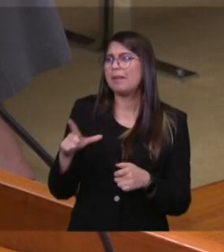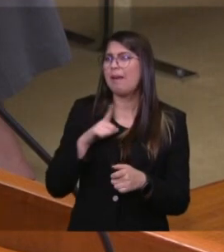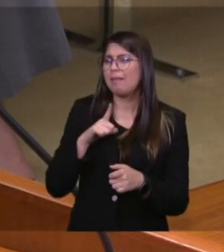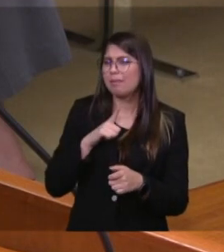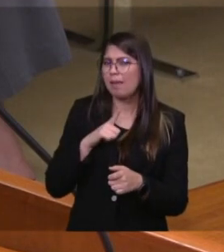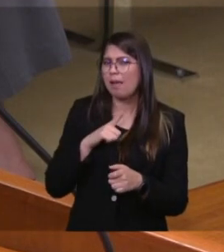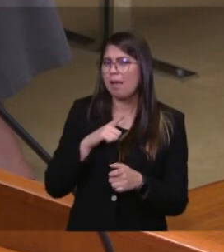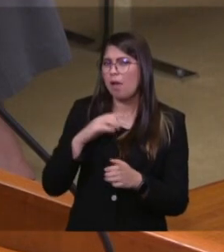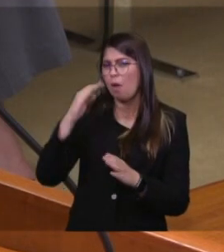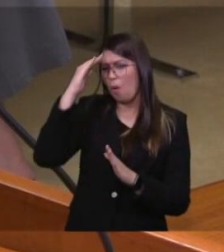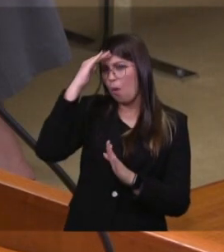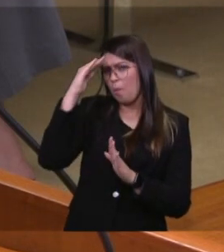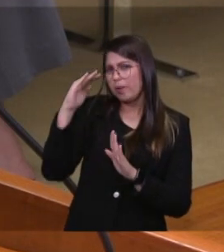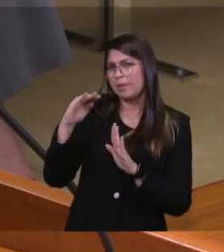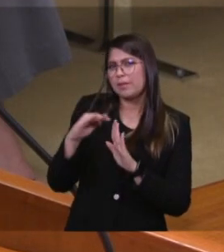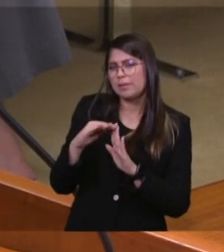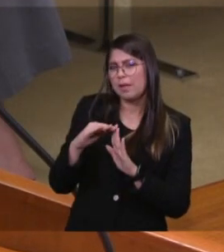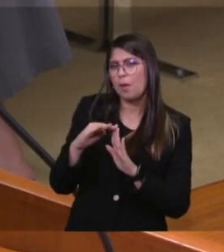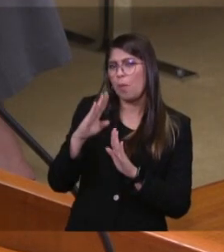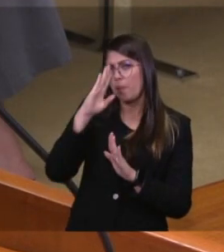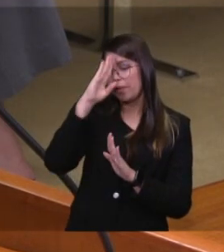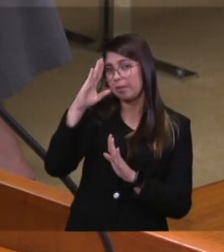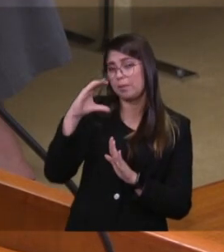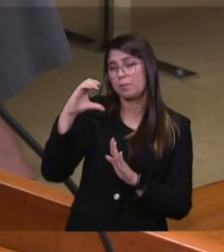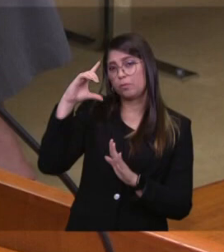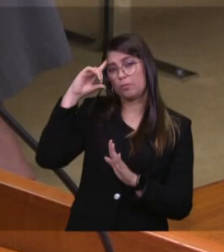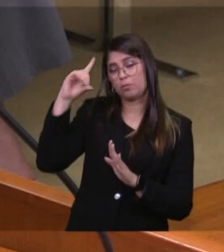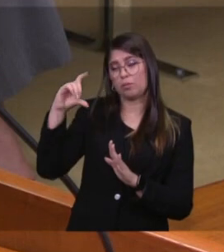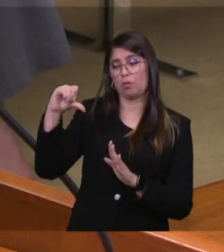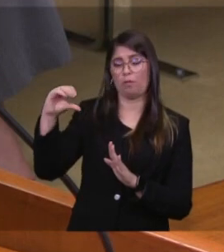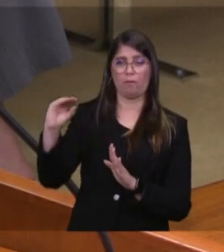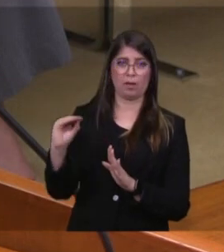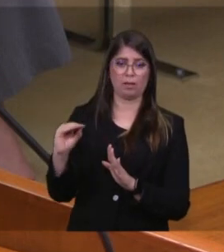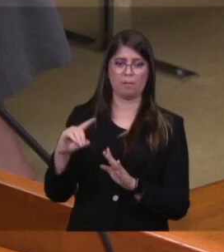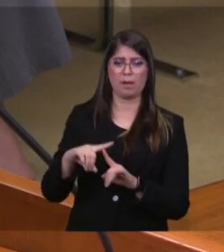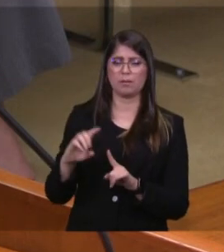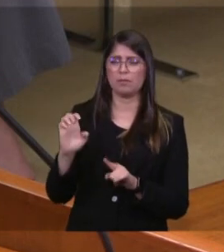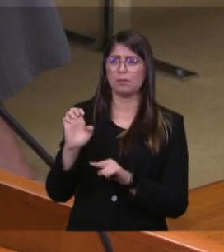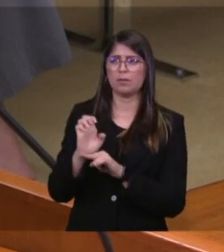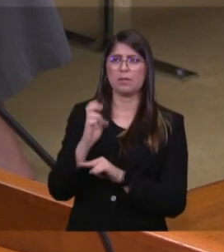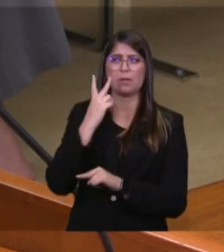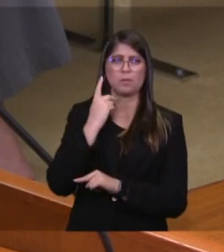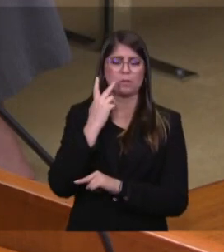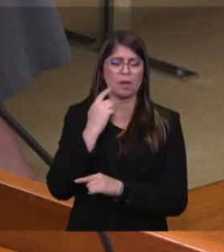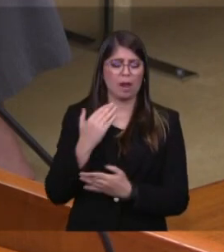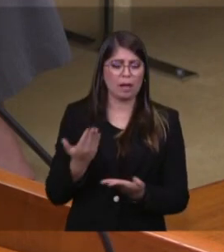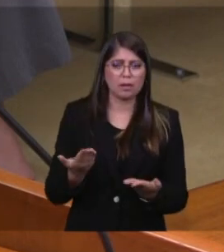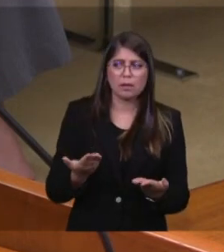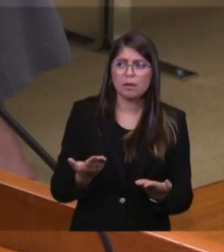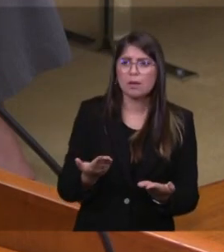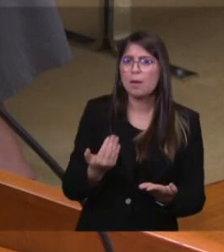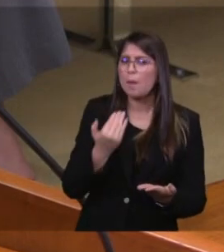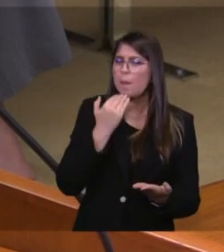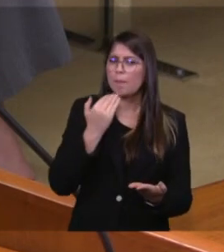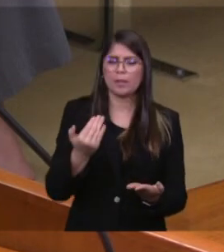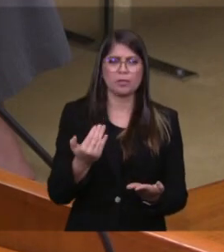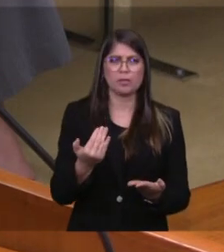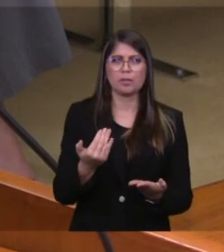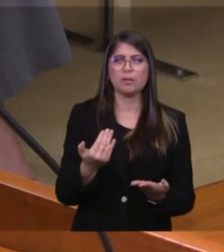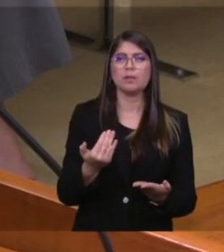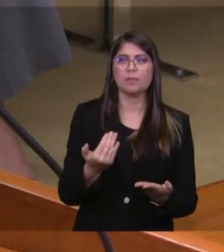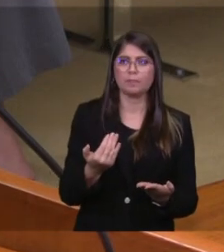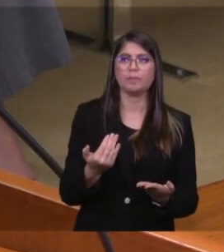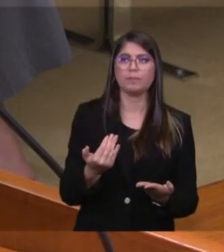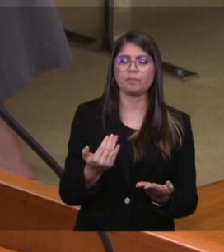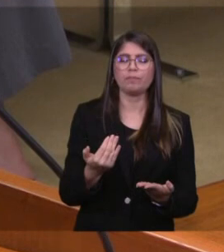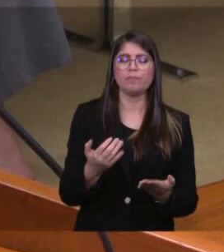essa obediência ao princípio nonagesimal, o Estado do Ceará veio a esse Supremo buscar esse reconhecimento,